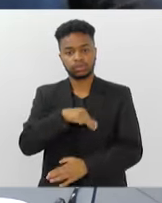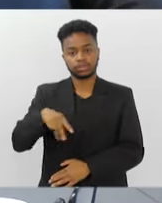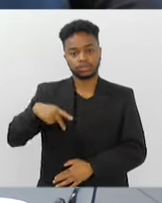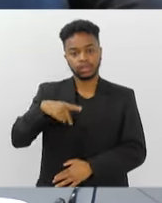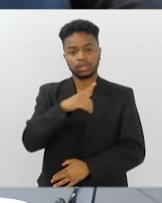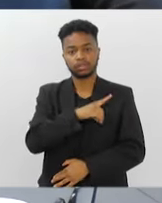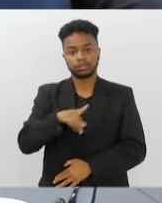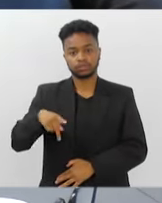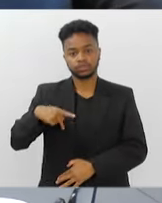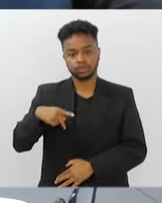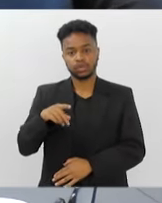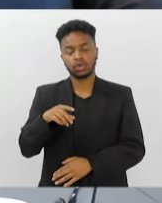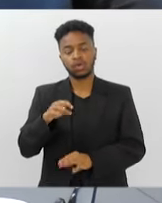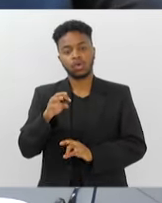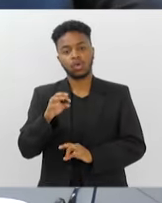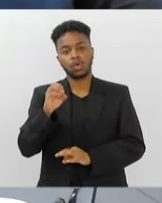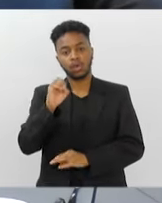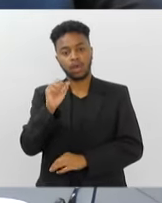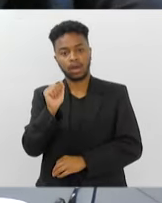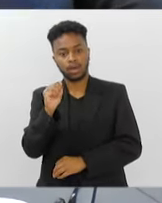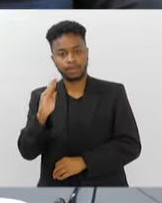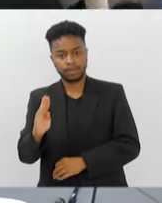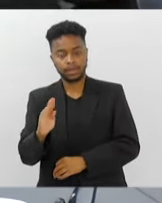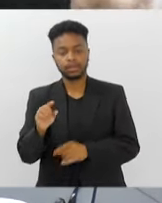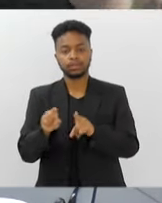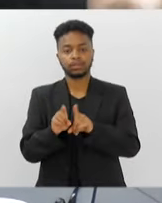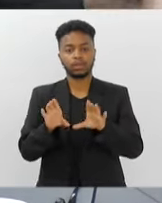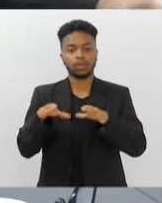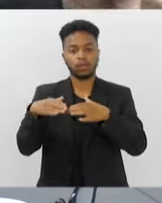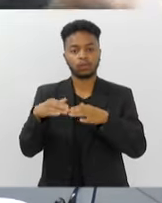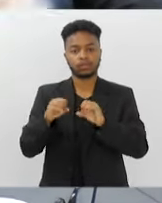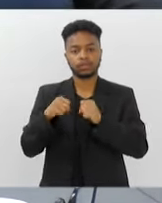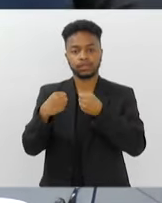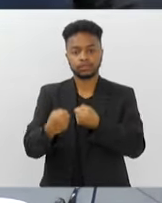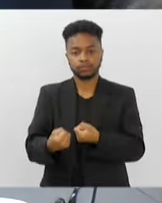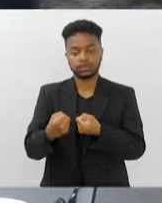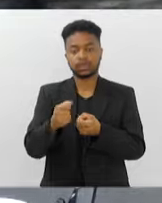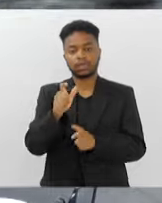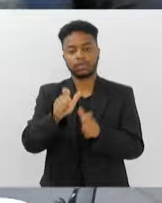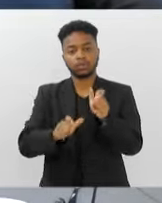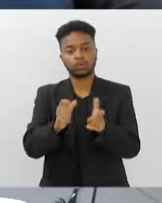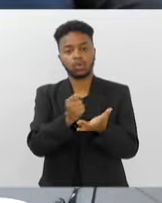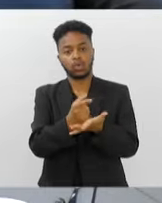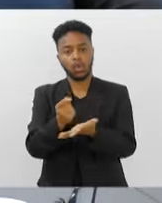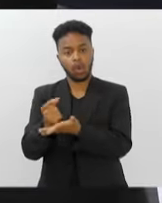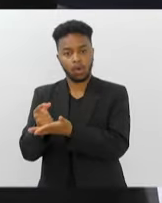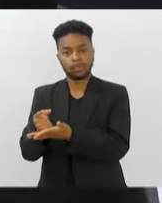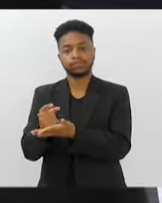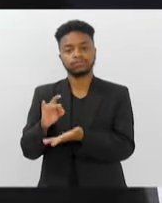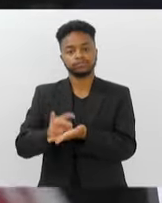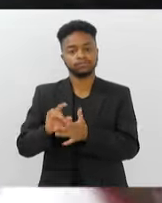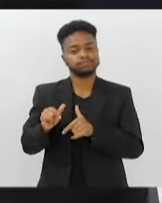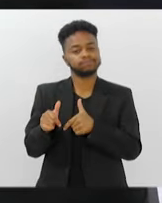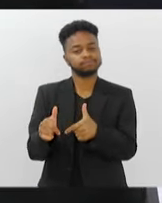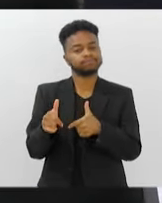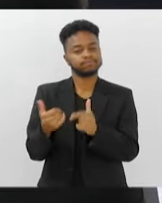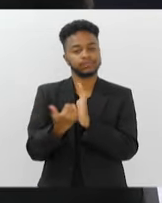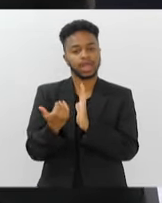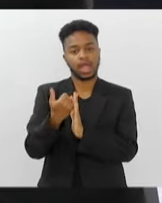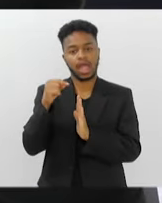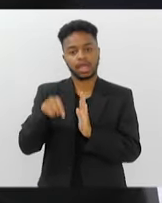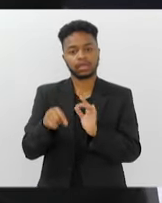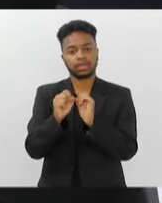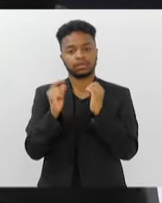Defensoria Pública a Ordem dos Advogados a comissão de defesa do Consumidor que é hiper atuante desta